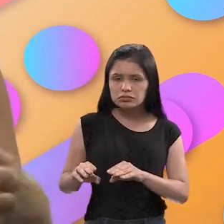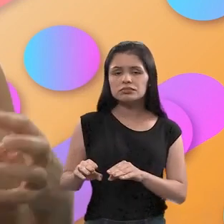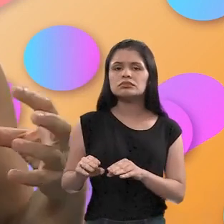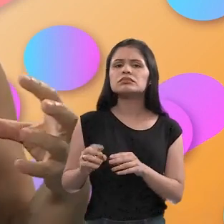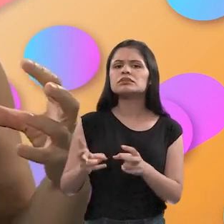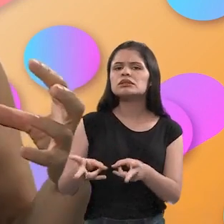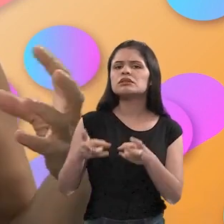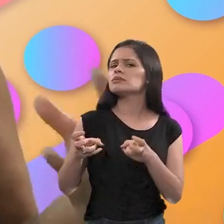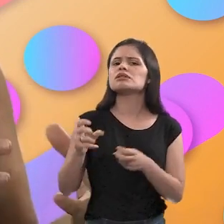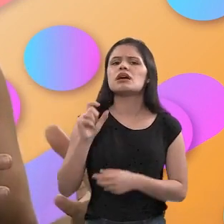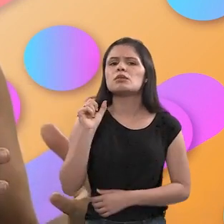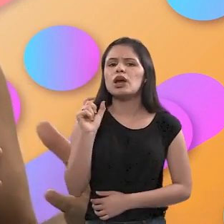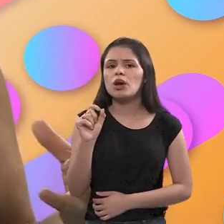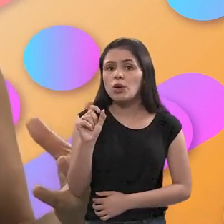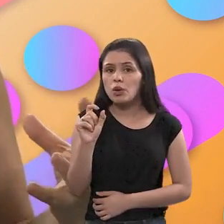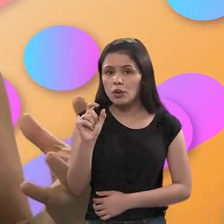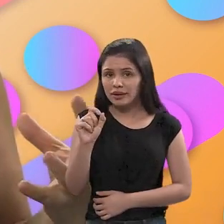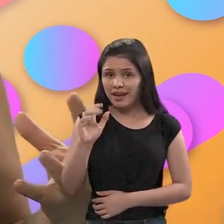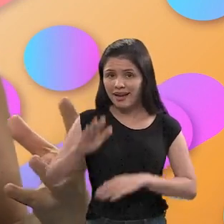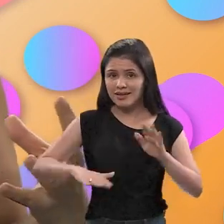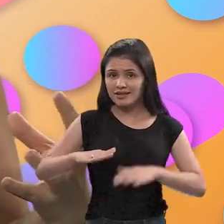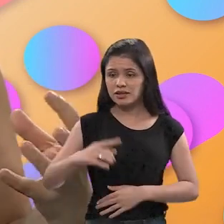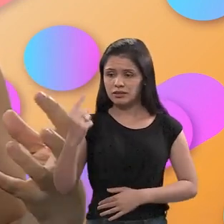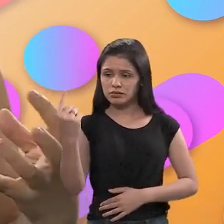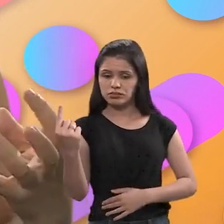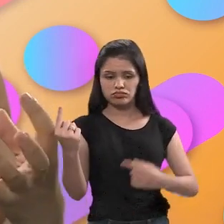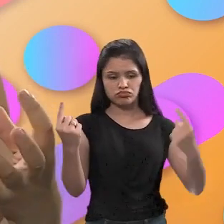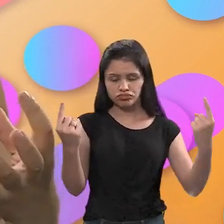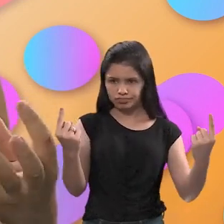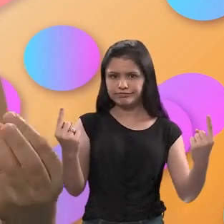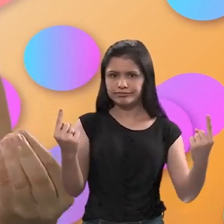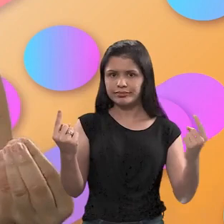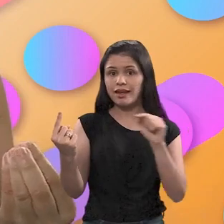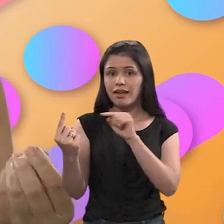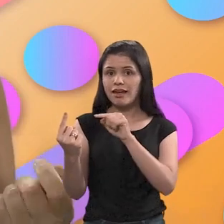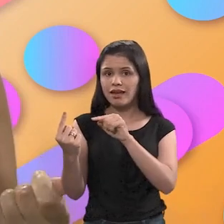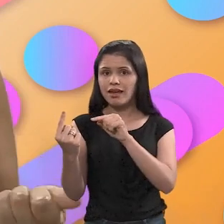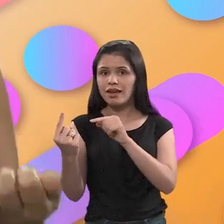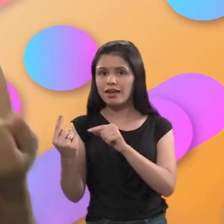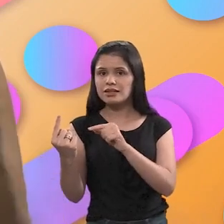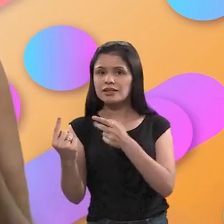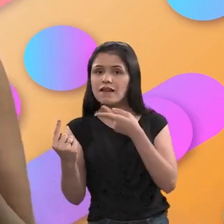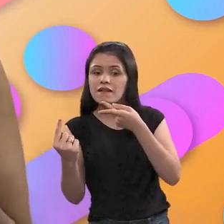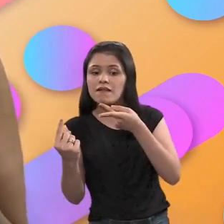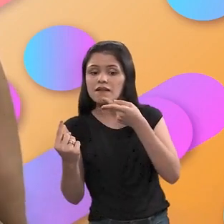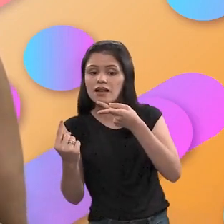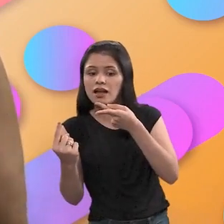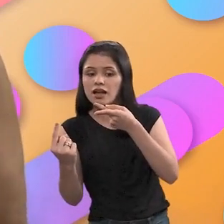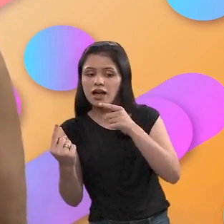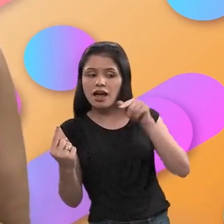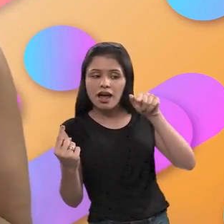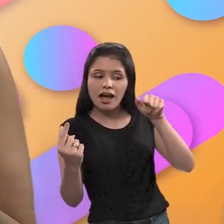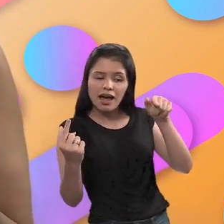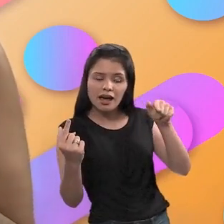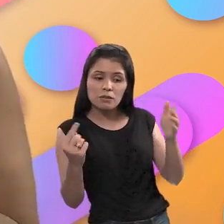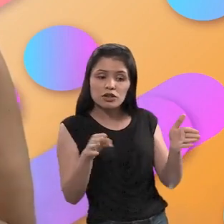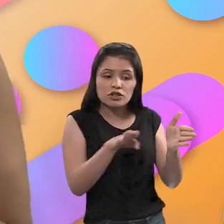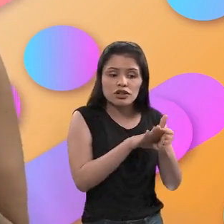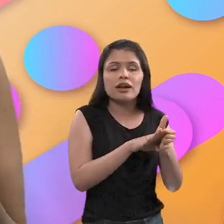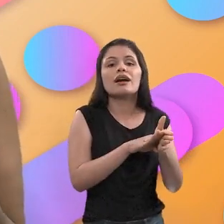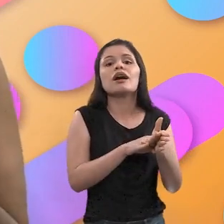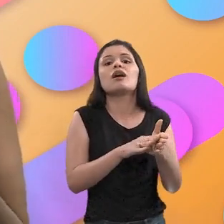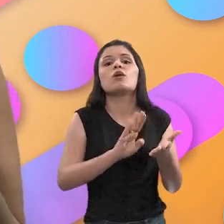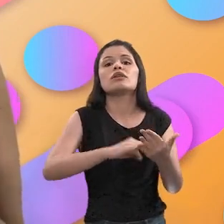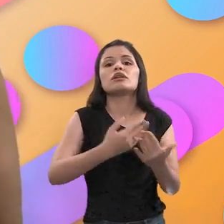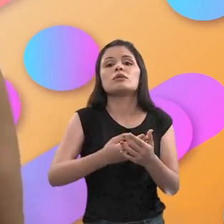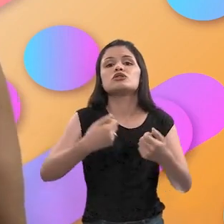o interlocutor 1 diz, para que ela chegue no interlocutor 2, o intérprete acaba tendo uma postura ativa